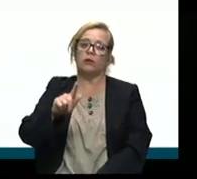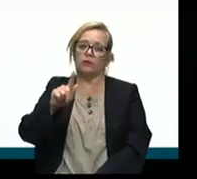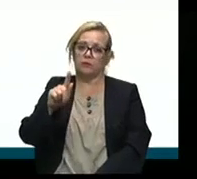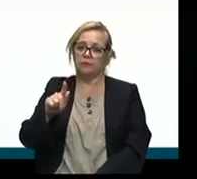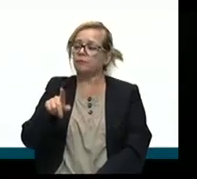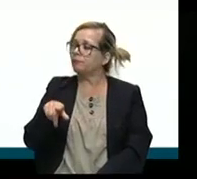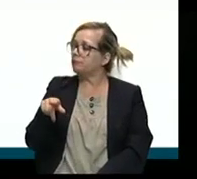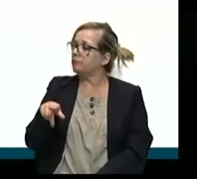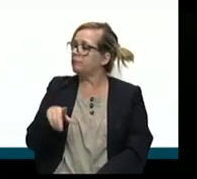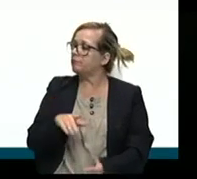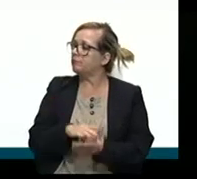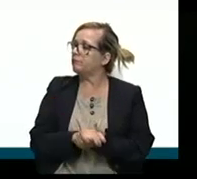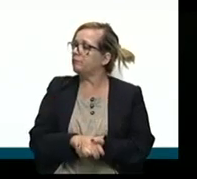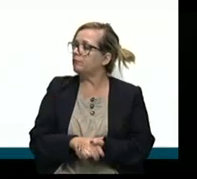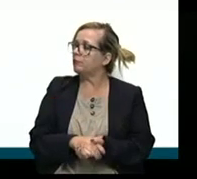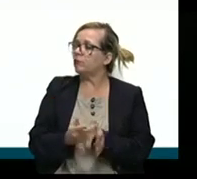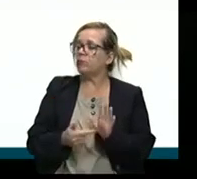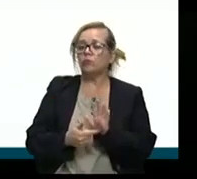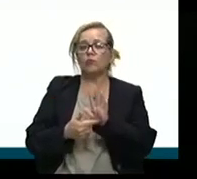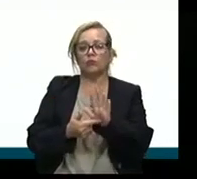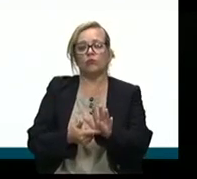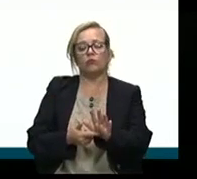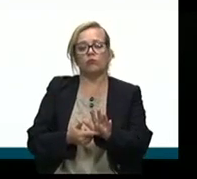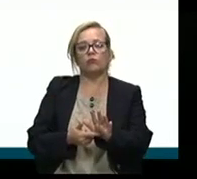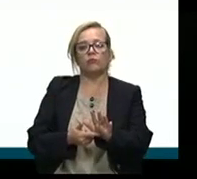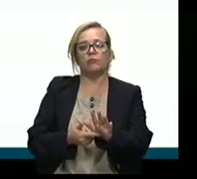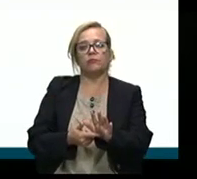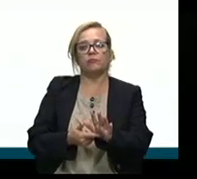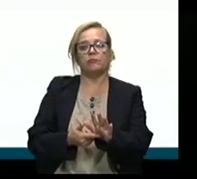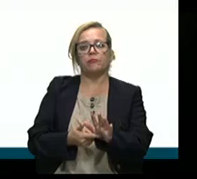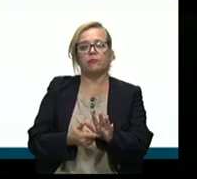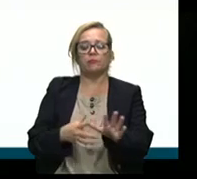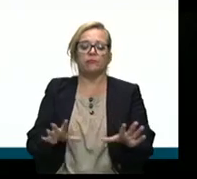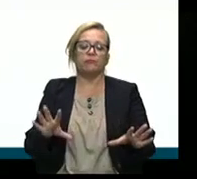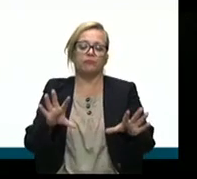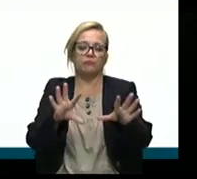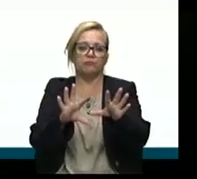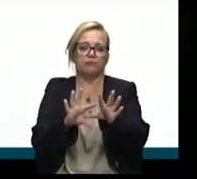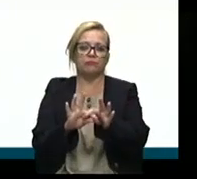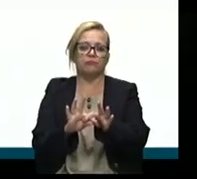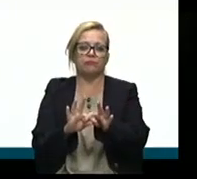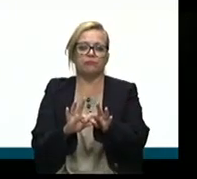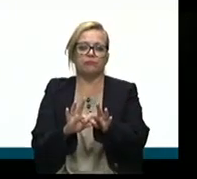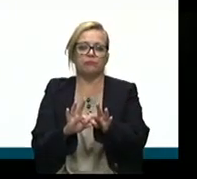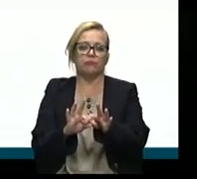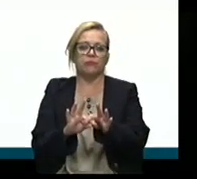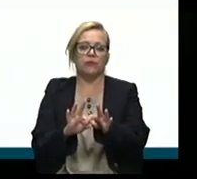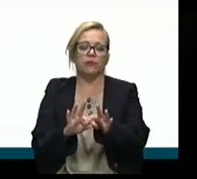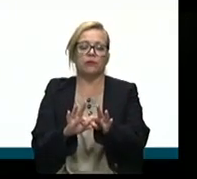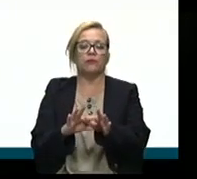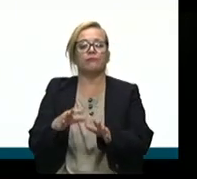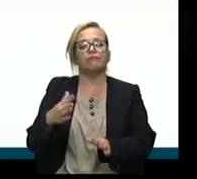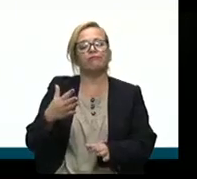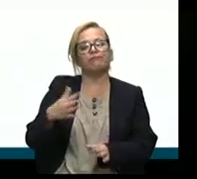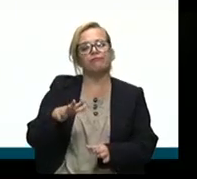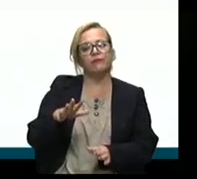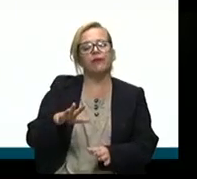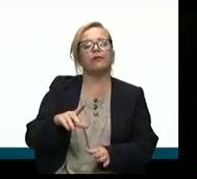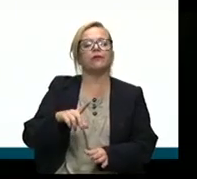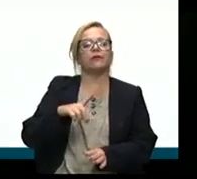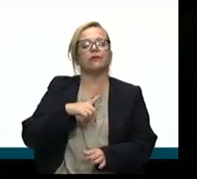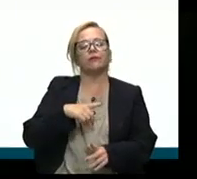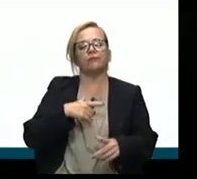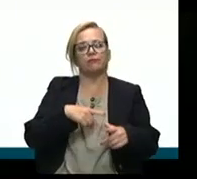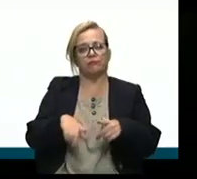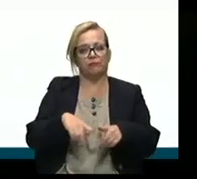essa reta é o de representar geometricamente a associação entre as variáveis que eu estou